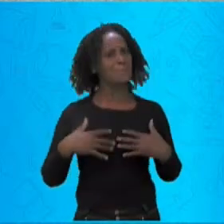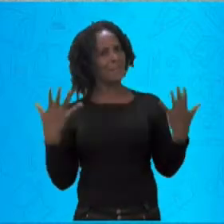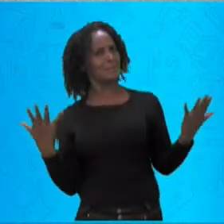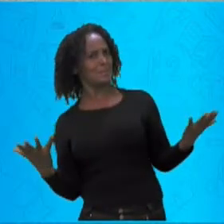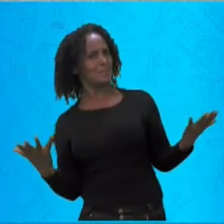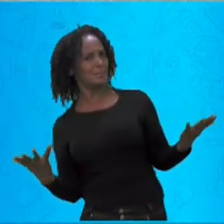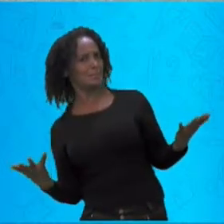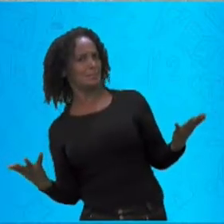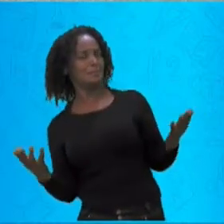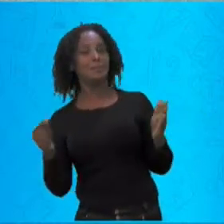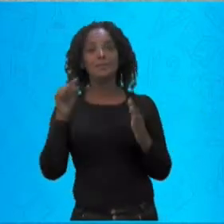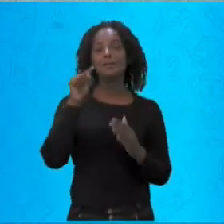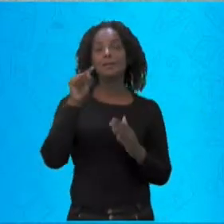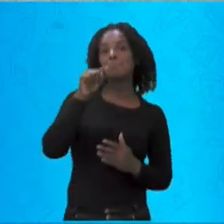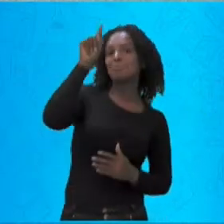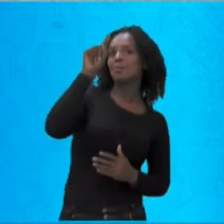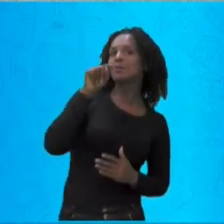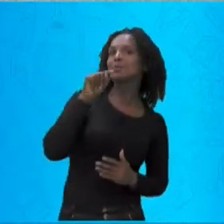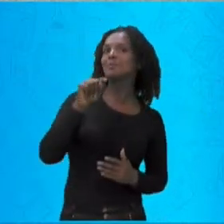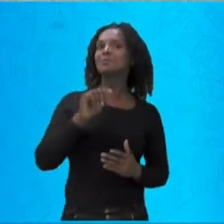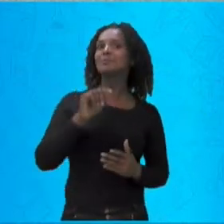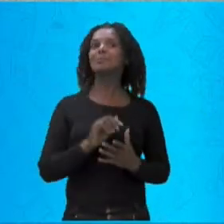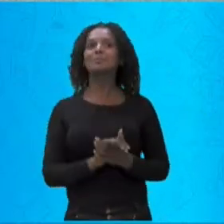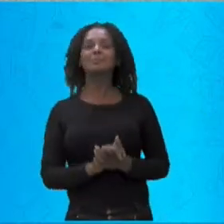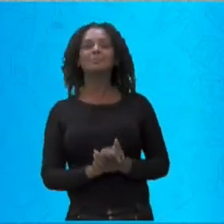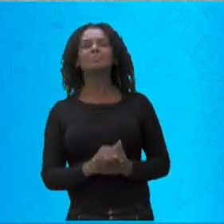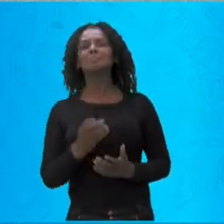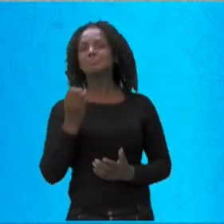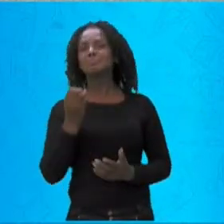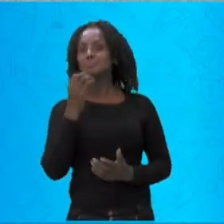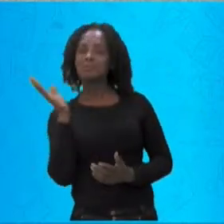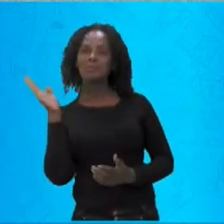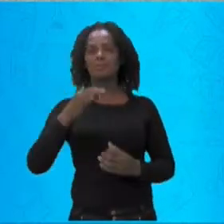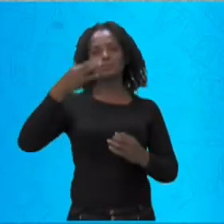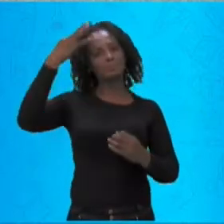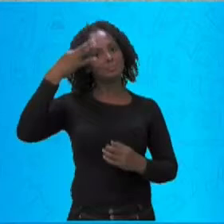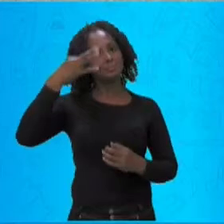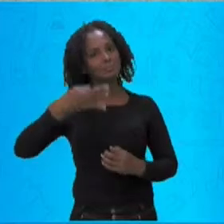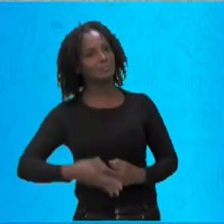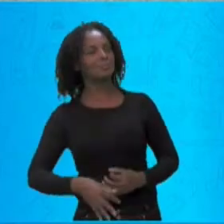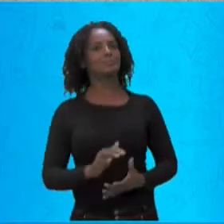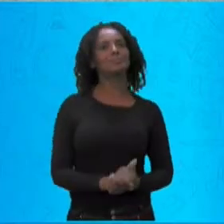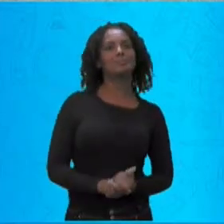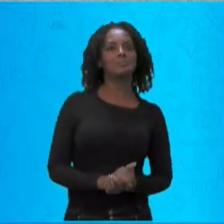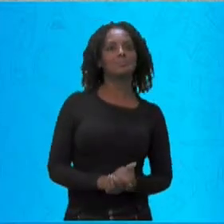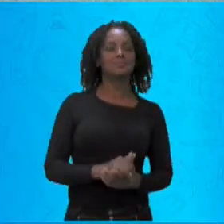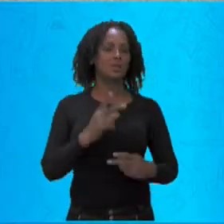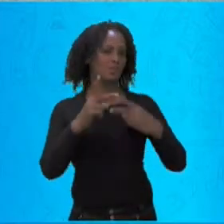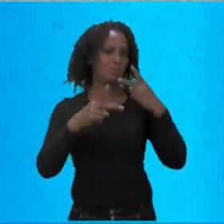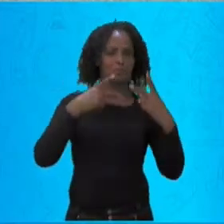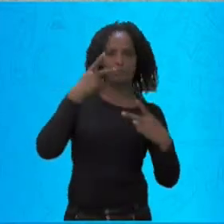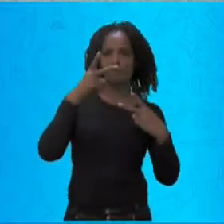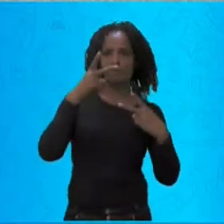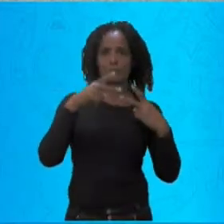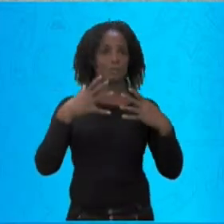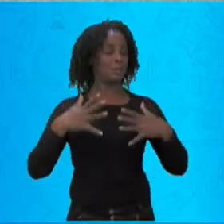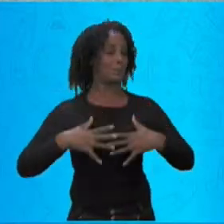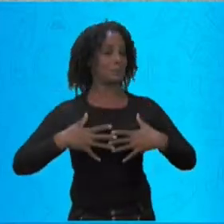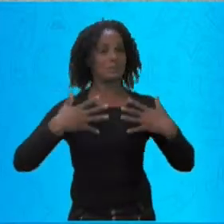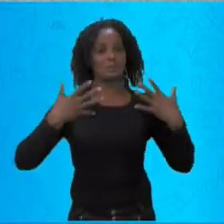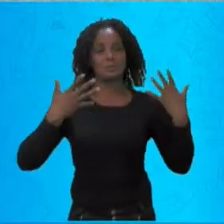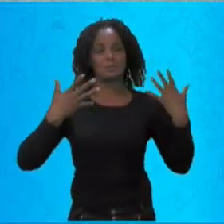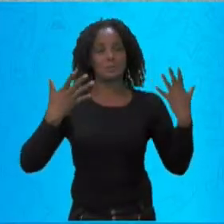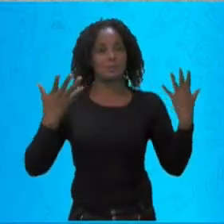surpresa, o ponto de exclamação é bem-vindo com certeza. Falo com